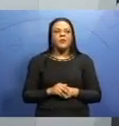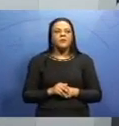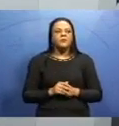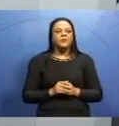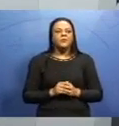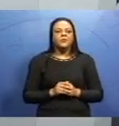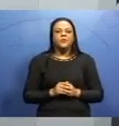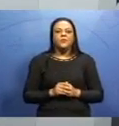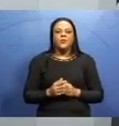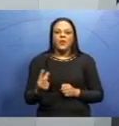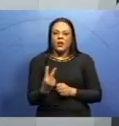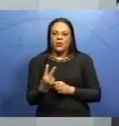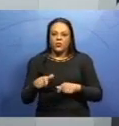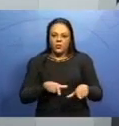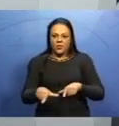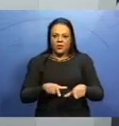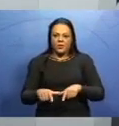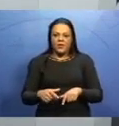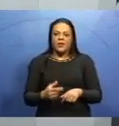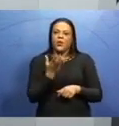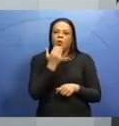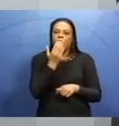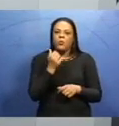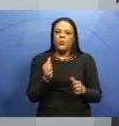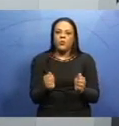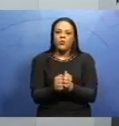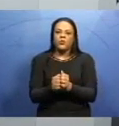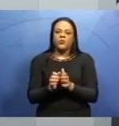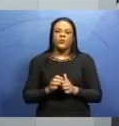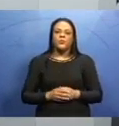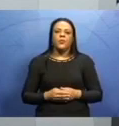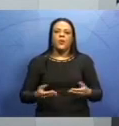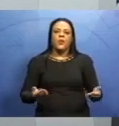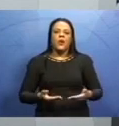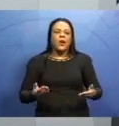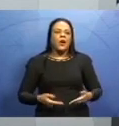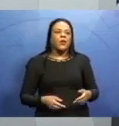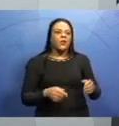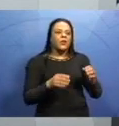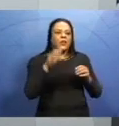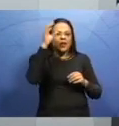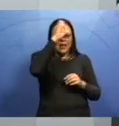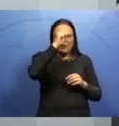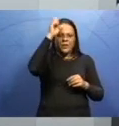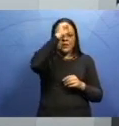duas comeram juntos. Agora nós vamos para um pouquinho de conhecimento.